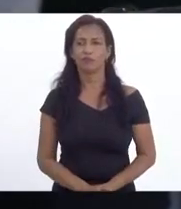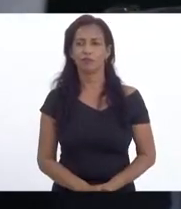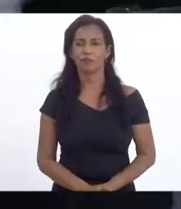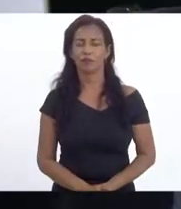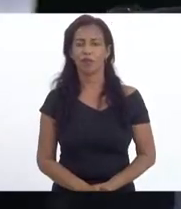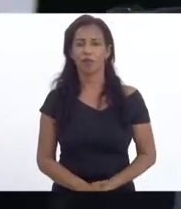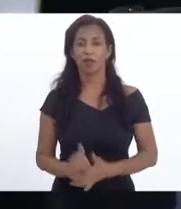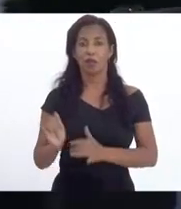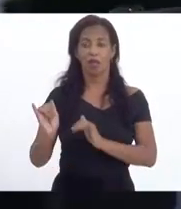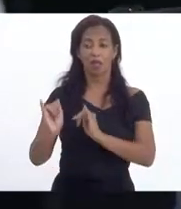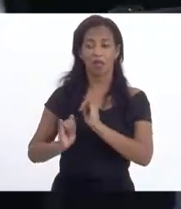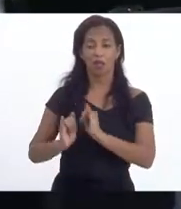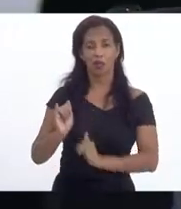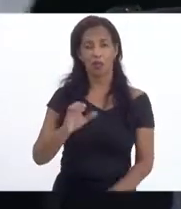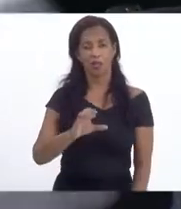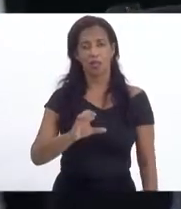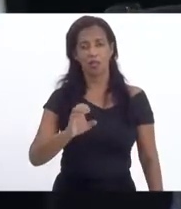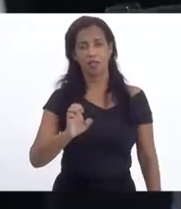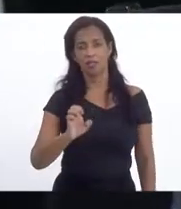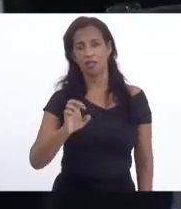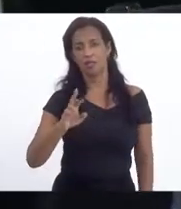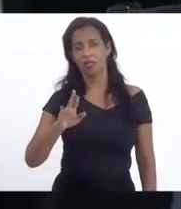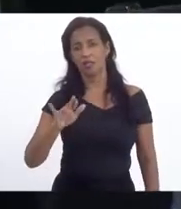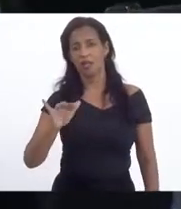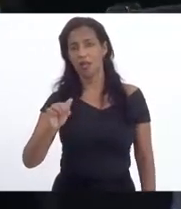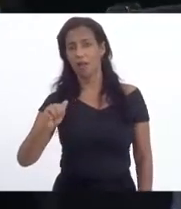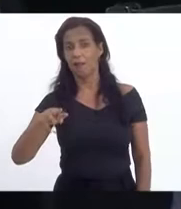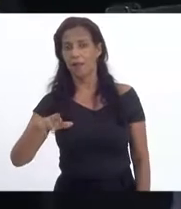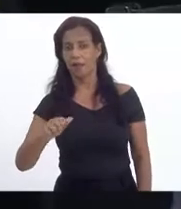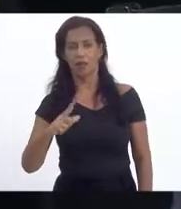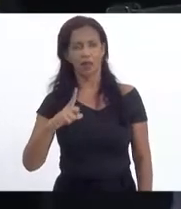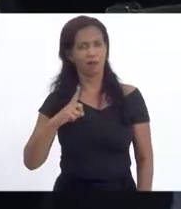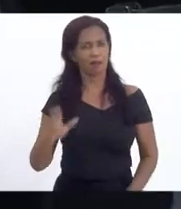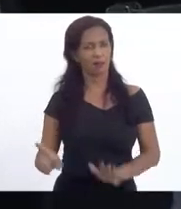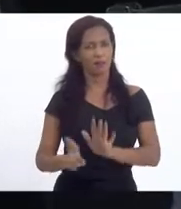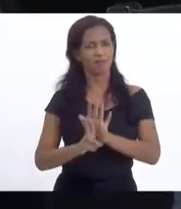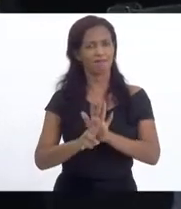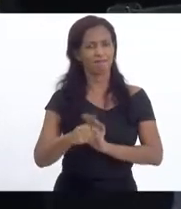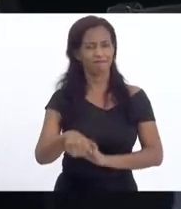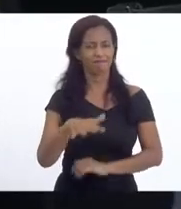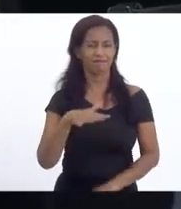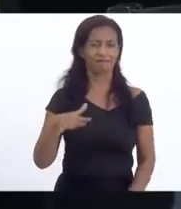da indústria cerâmica, que também representa aqui a nossa região,